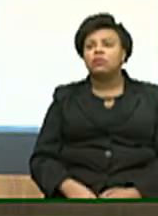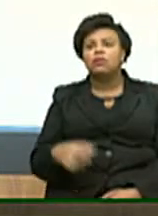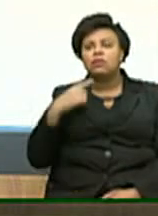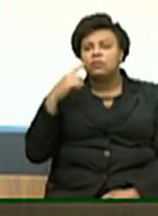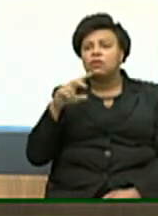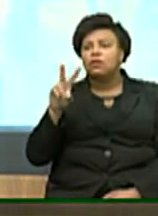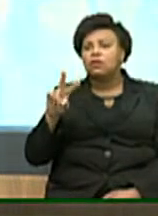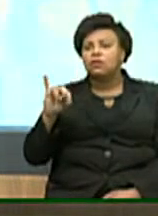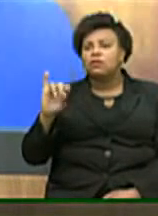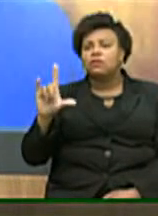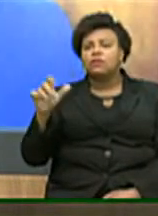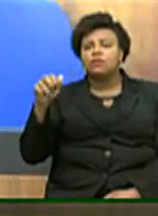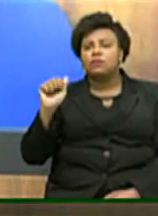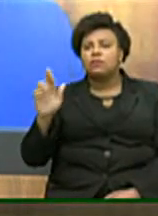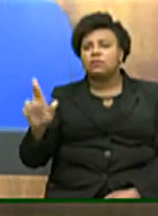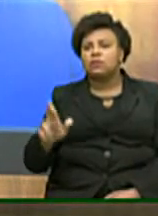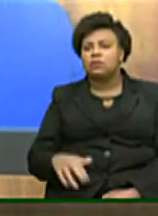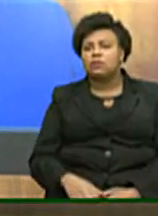Zanquim.